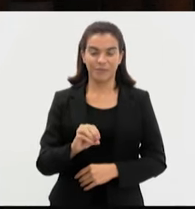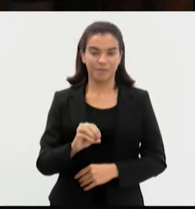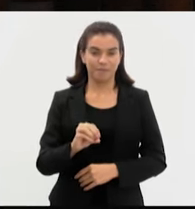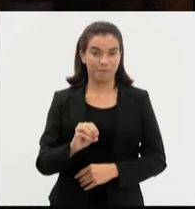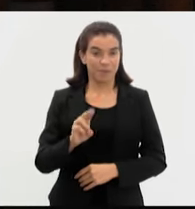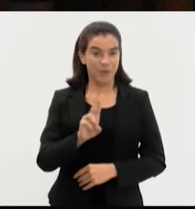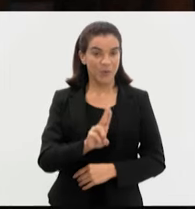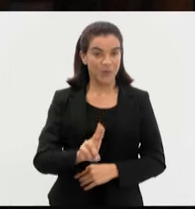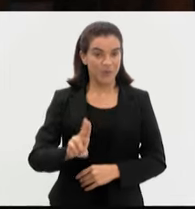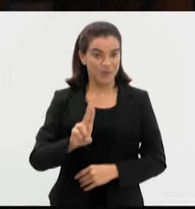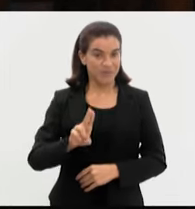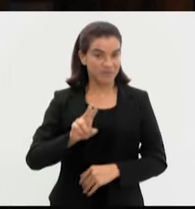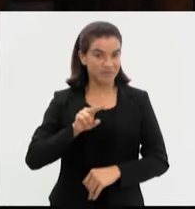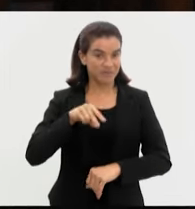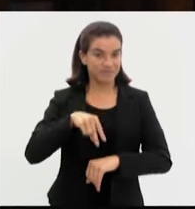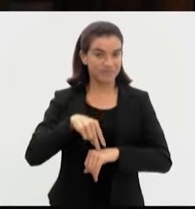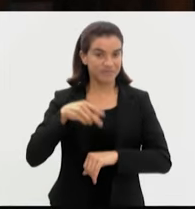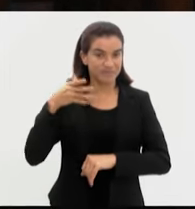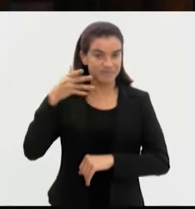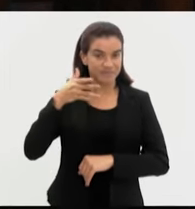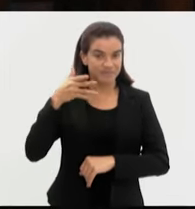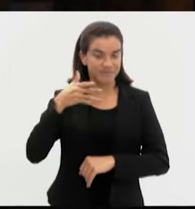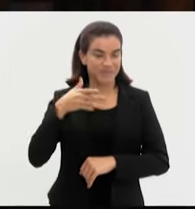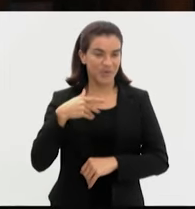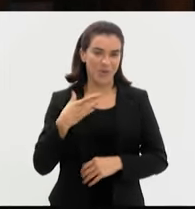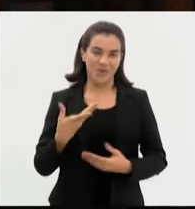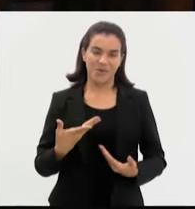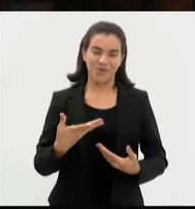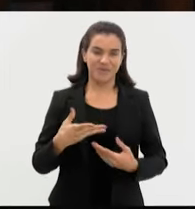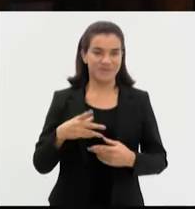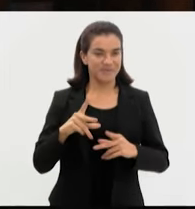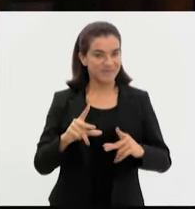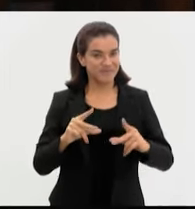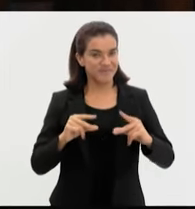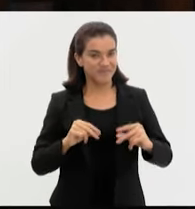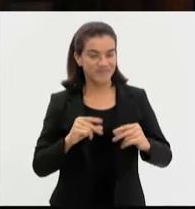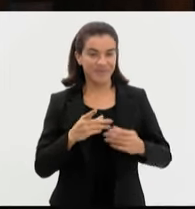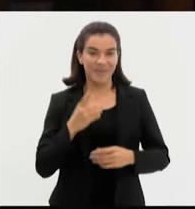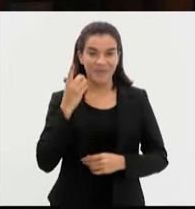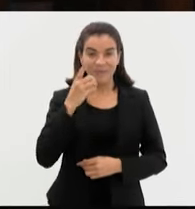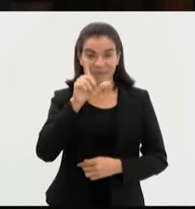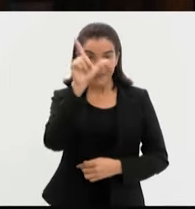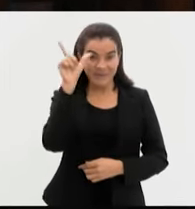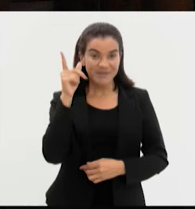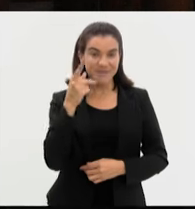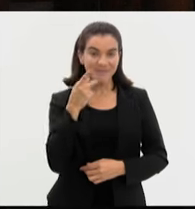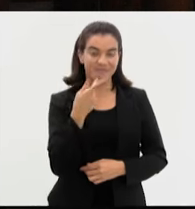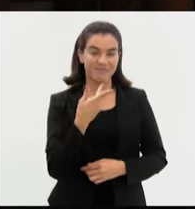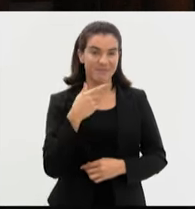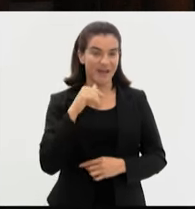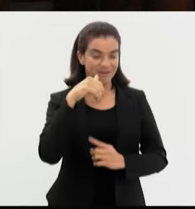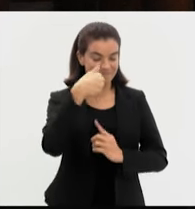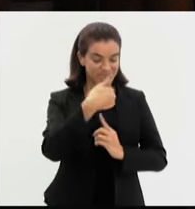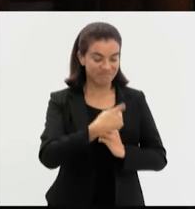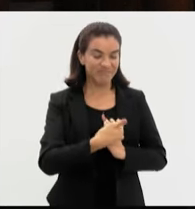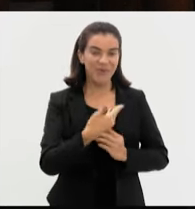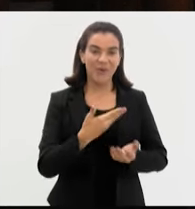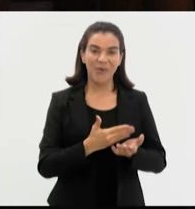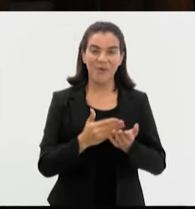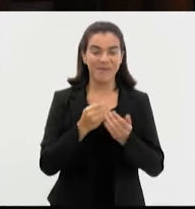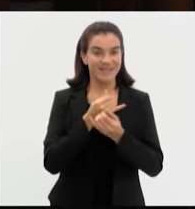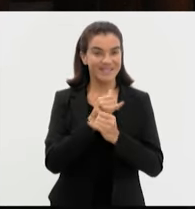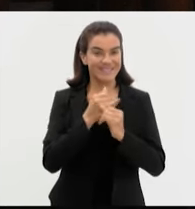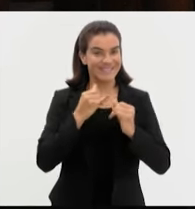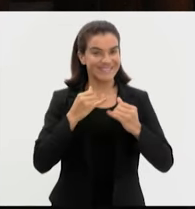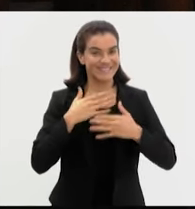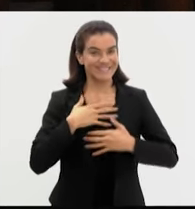excelência presidindo recebi um elogio do nosso decano Deputado Lu Paulo já a gente já começa o dia com bastante energia e